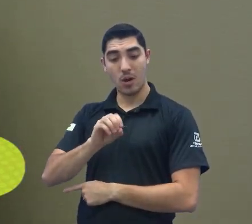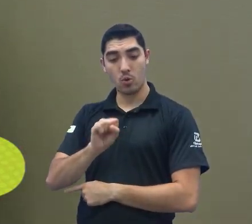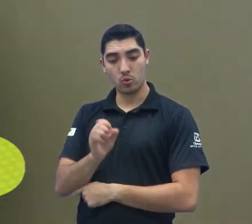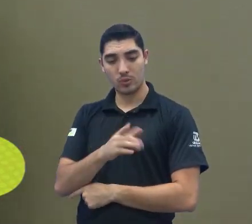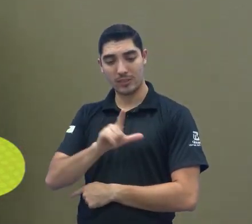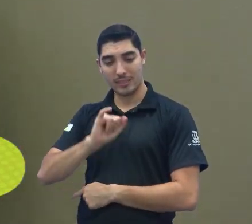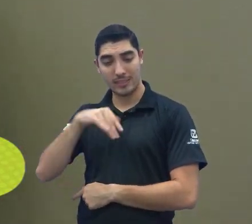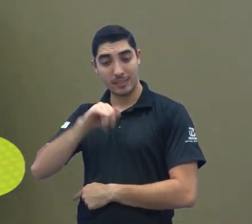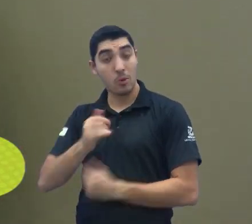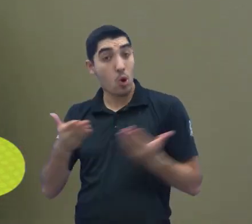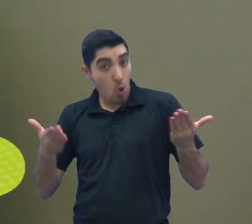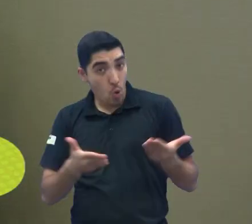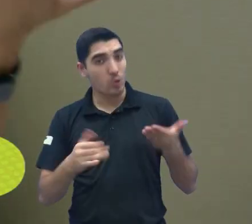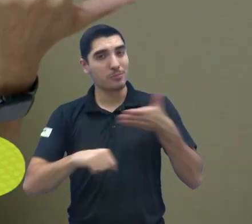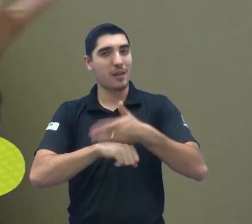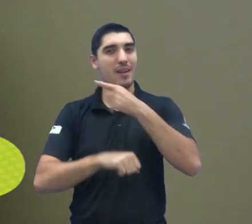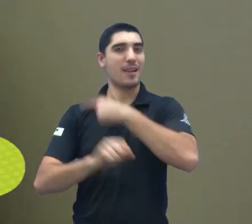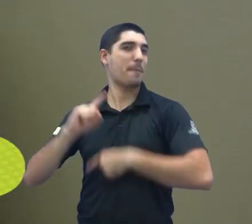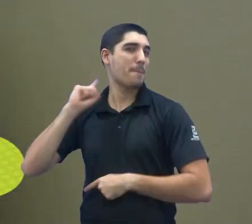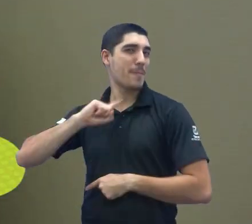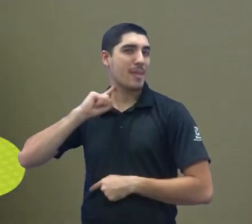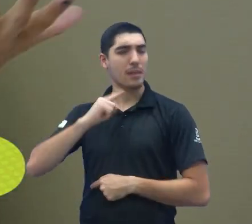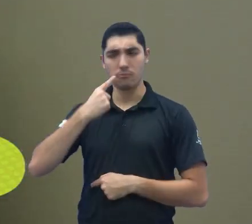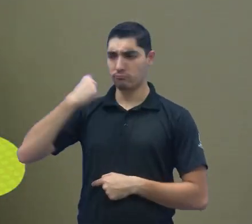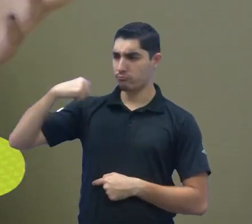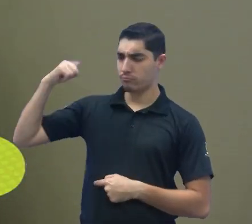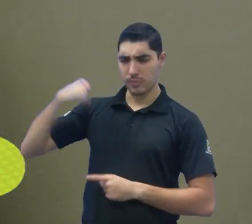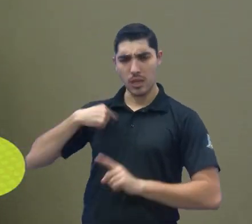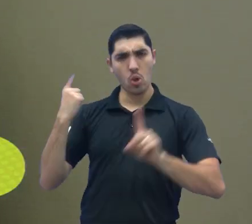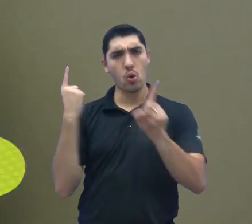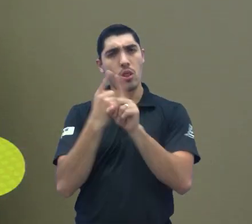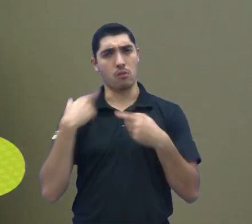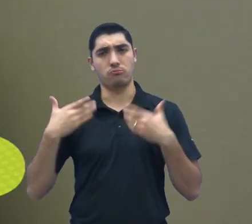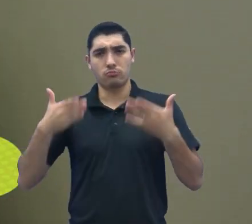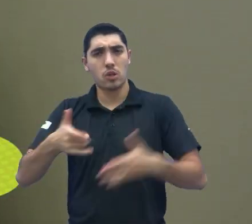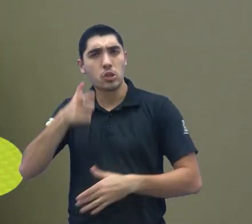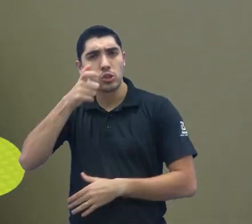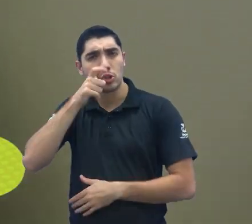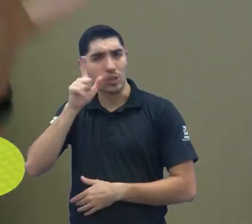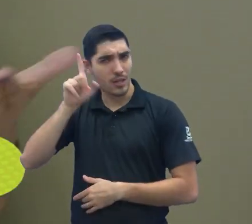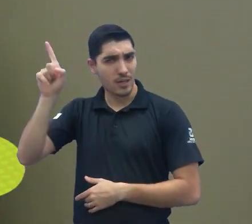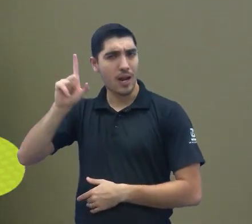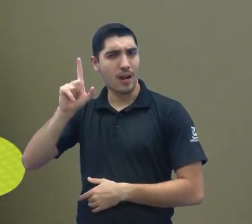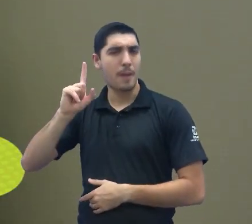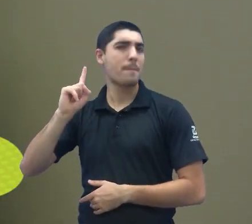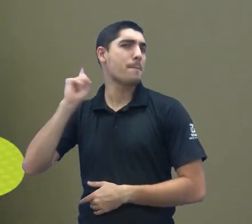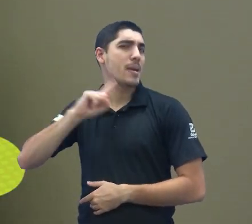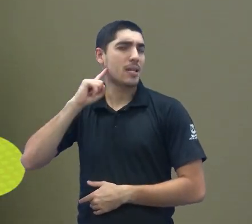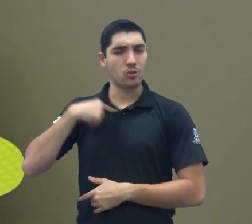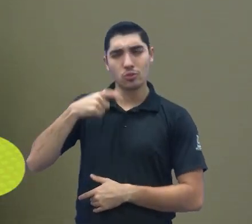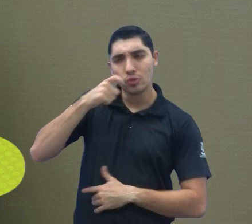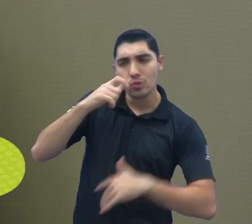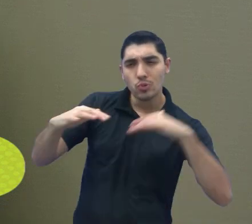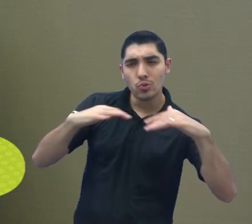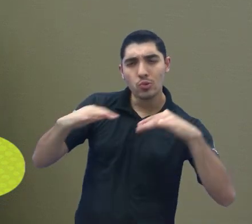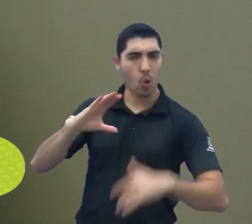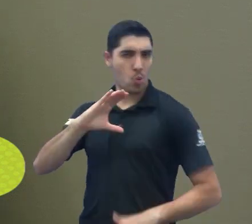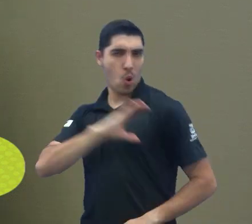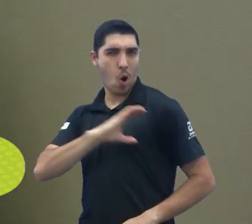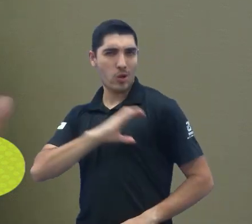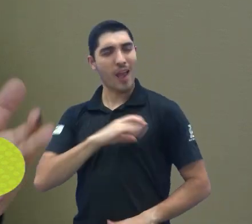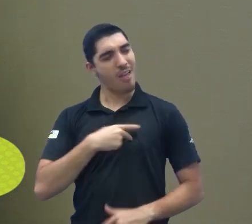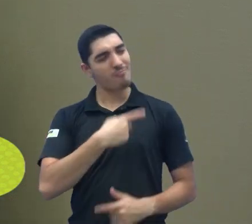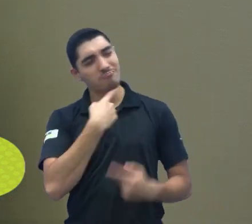Inclusive, encontrei com ele esses dias, fui assistir um jogo do Corinthians em Minas, ele estava lá, a gente falou sobre basquete feminino. E